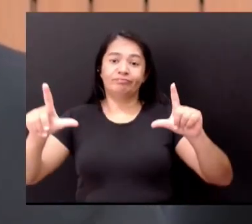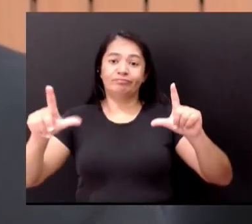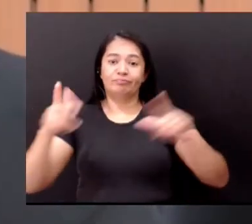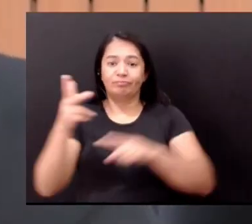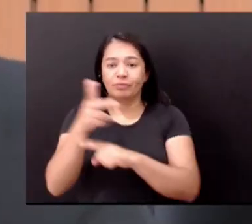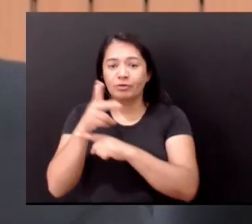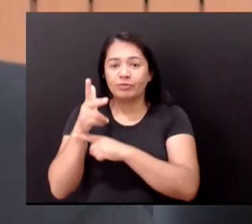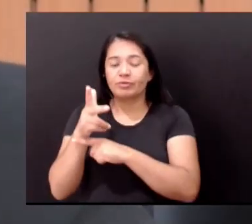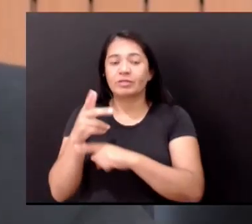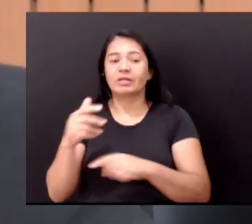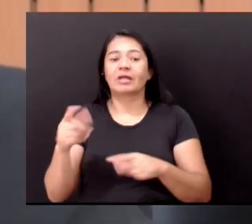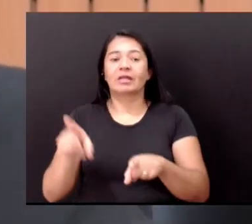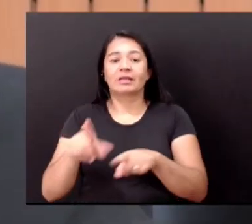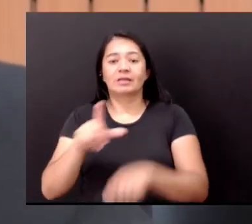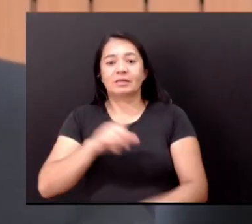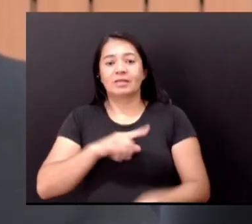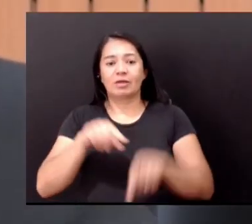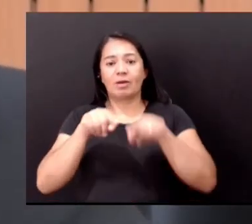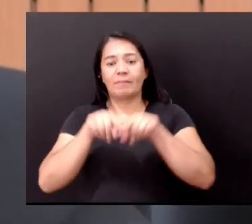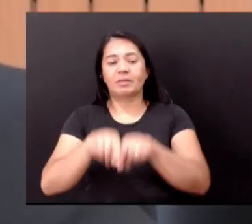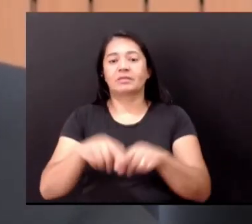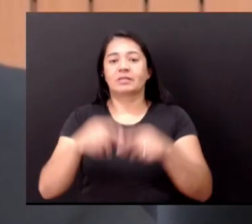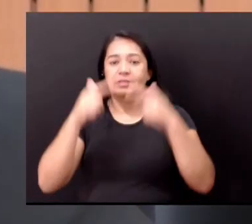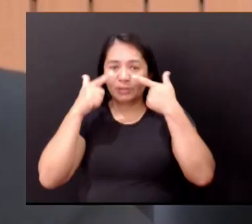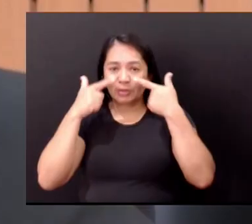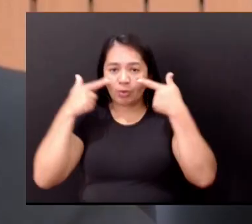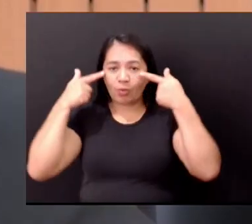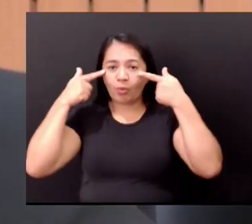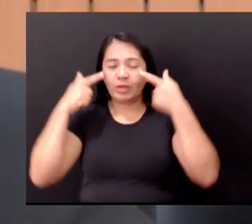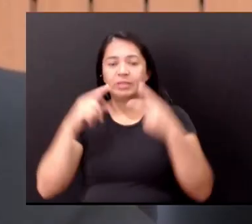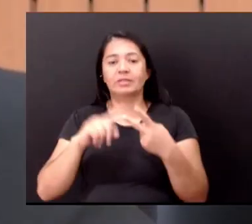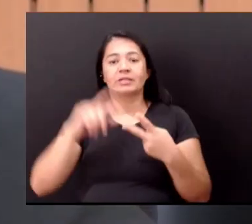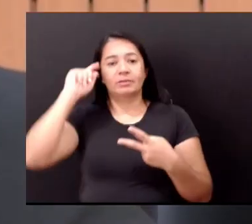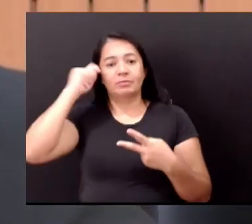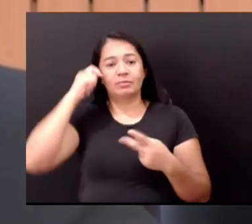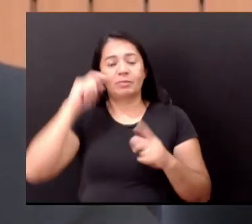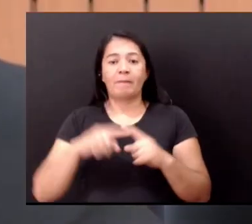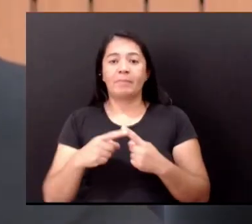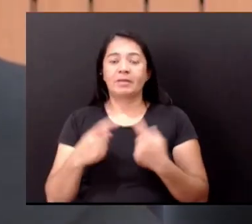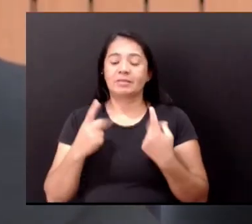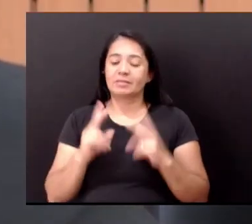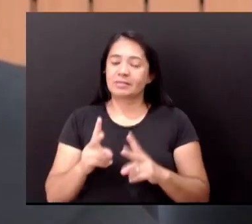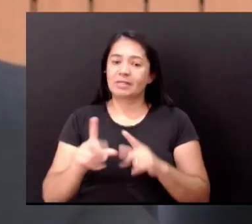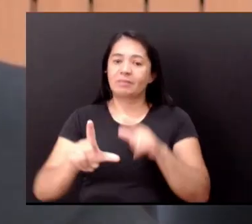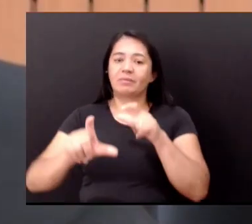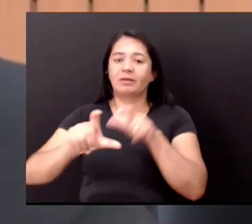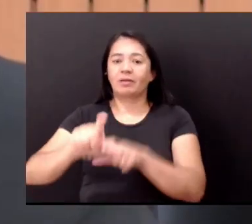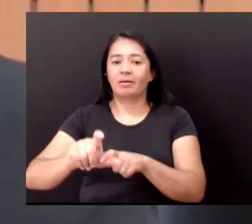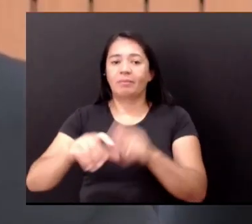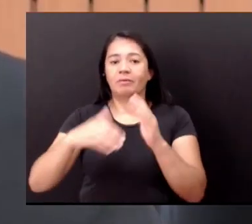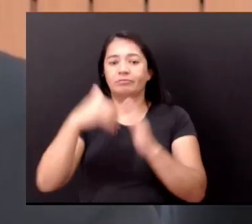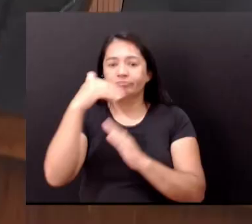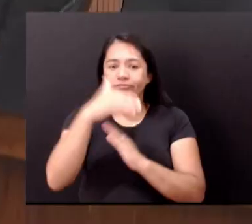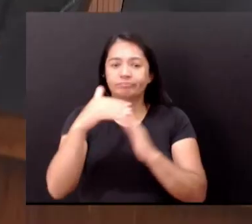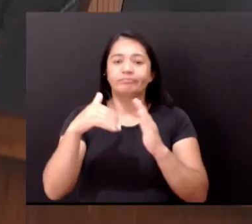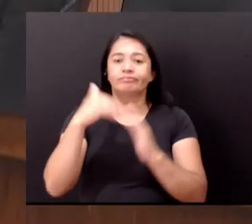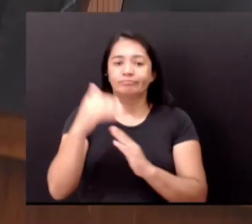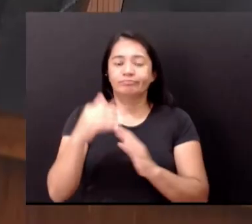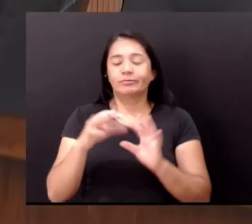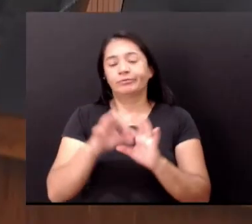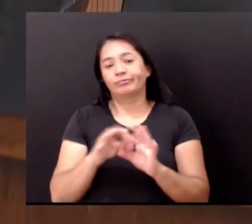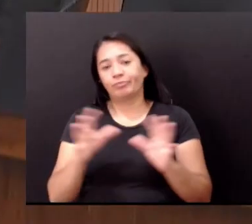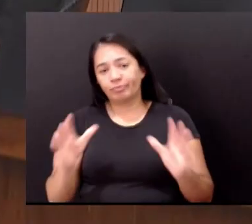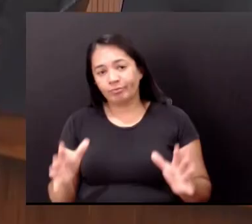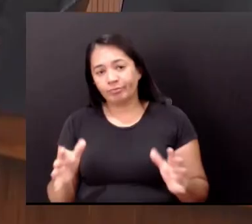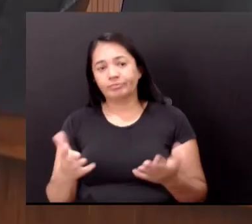com o Guarani e a Ponte Preta, mas a gente sempre fica dependendo do calendário de jogos, da disponibilidade do campo. O tema